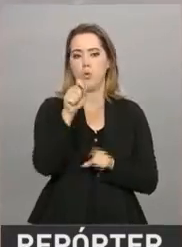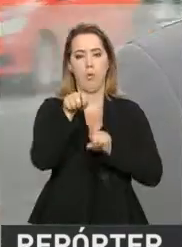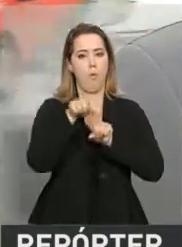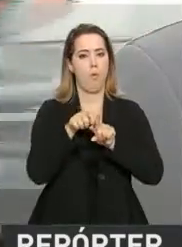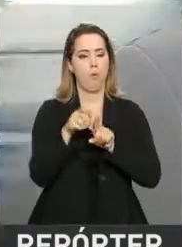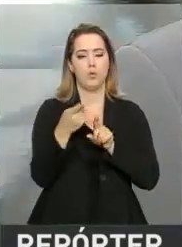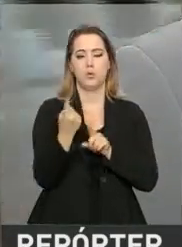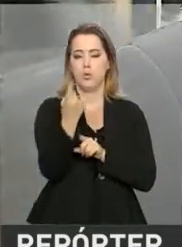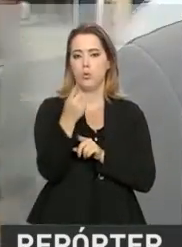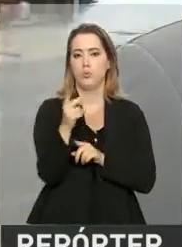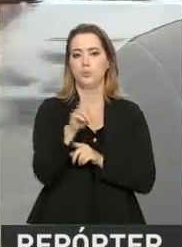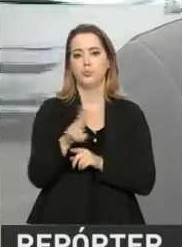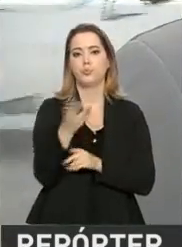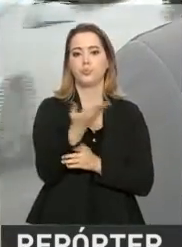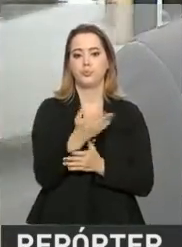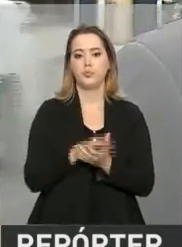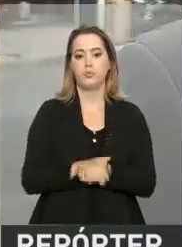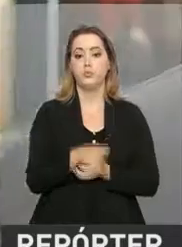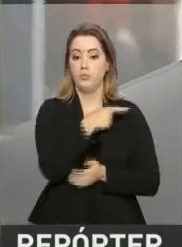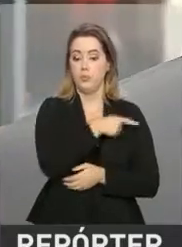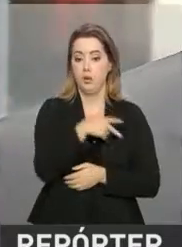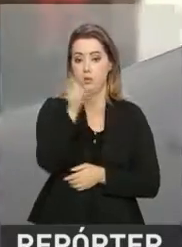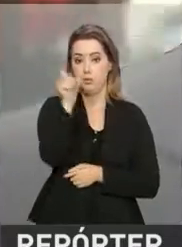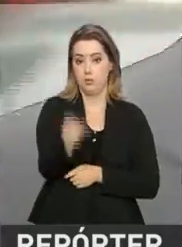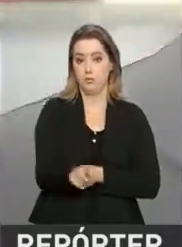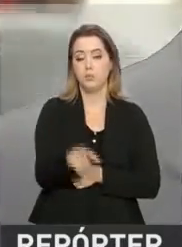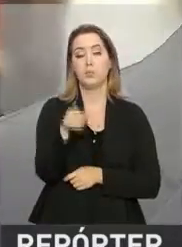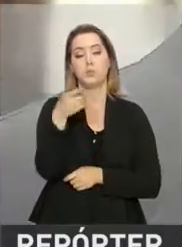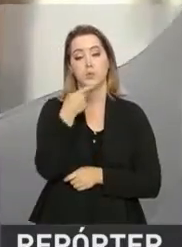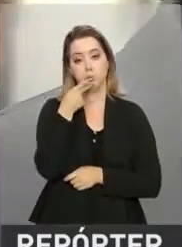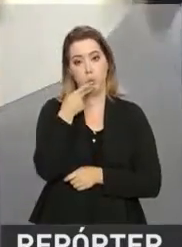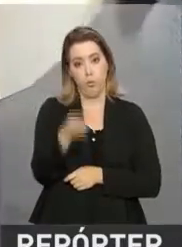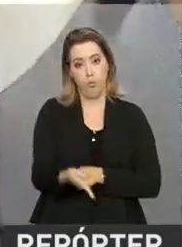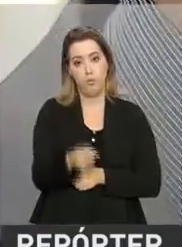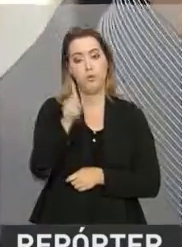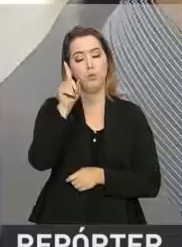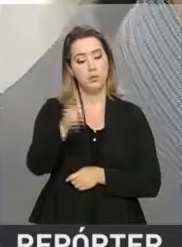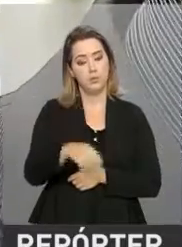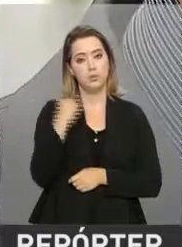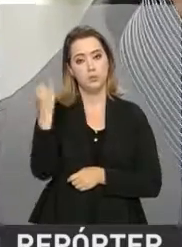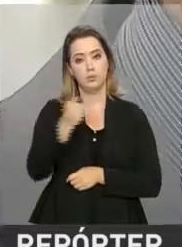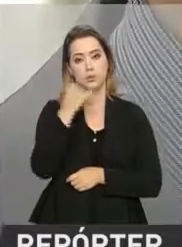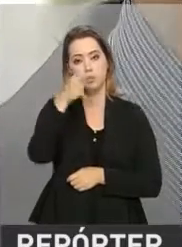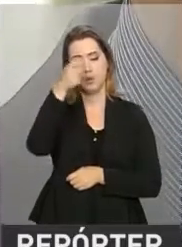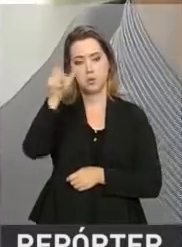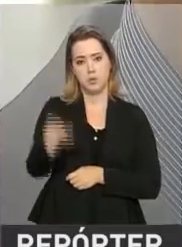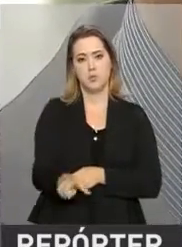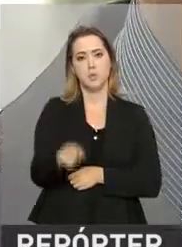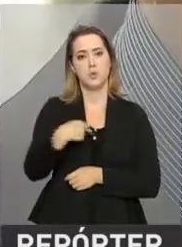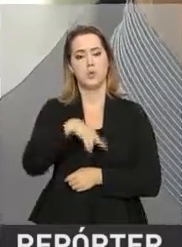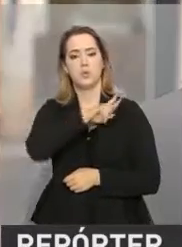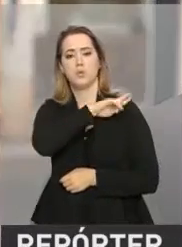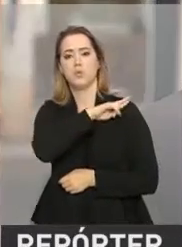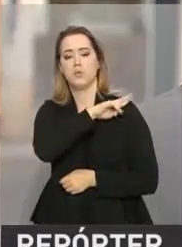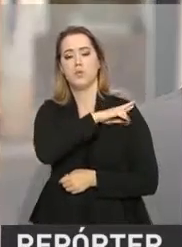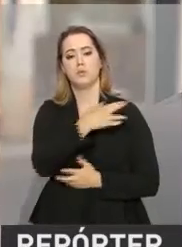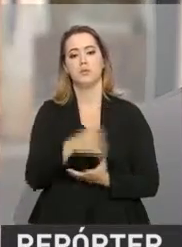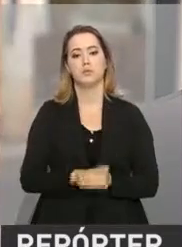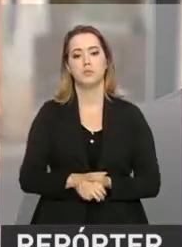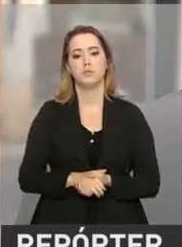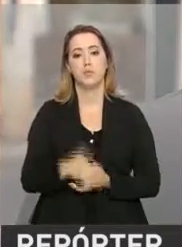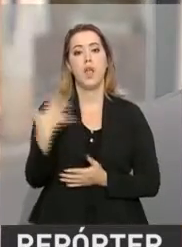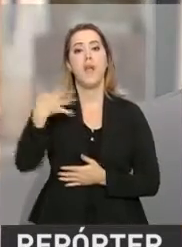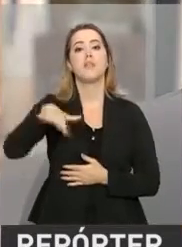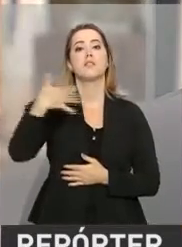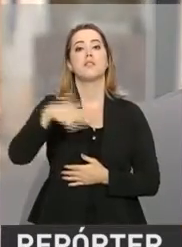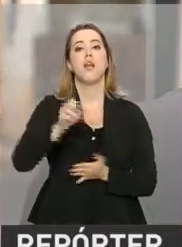isso aí. Para este especialista em trânsito, a medida é eficiente para que os motoristas dirijam com mais responsabilidade. Mais caro do que